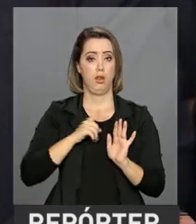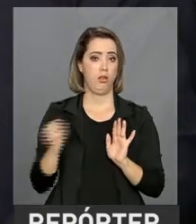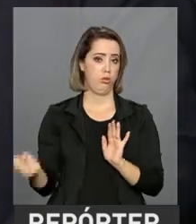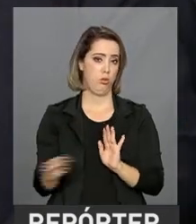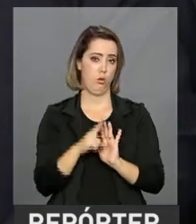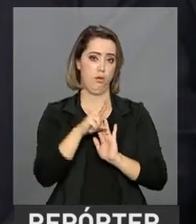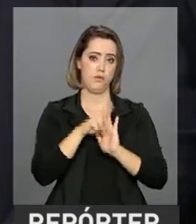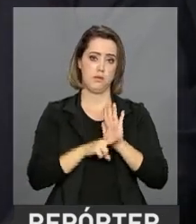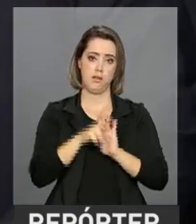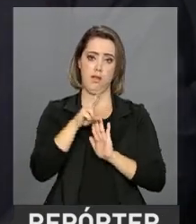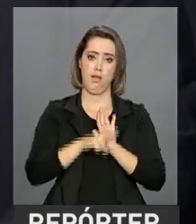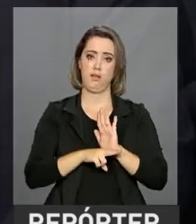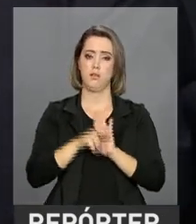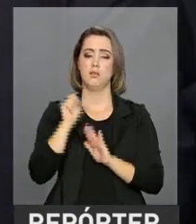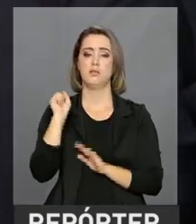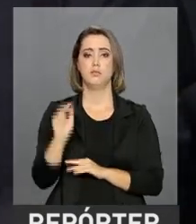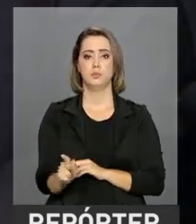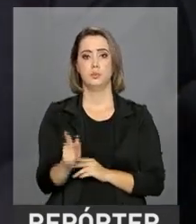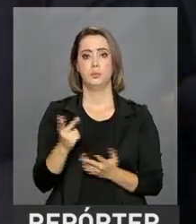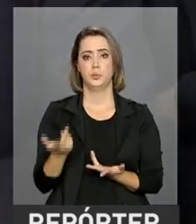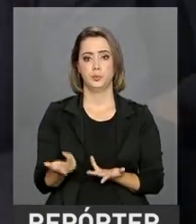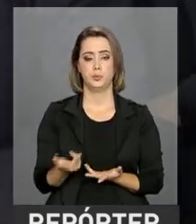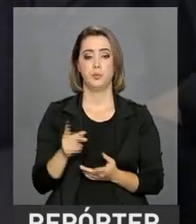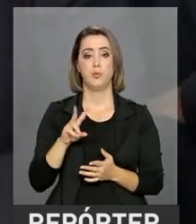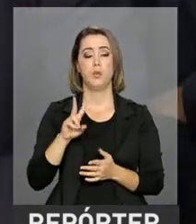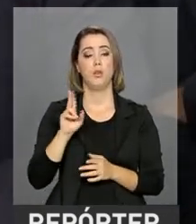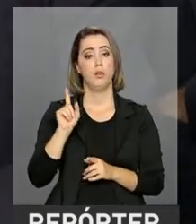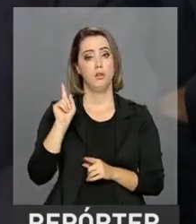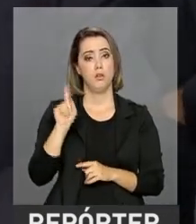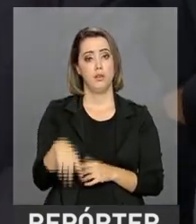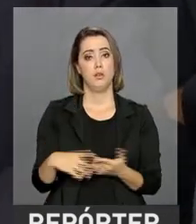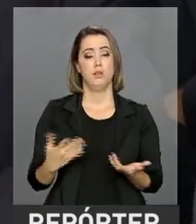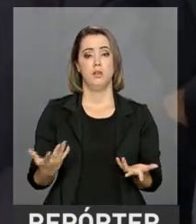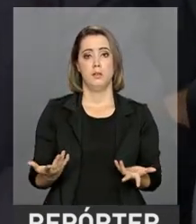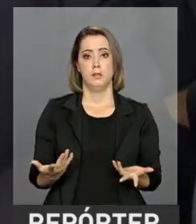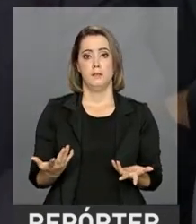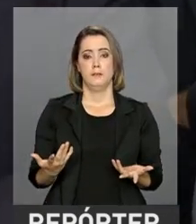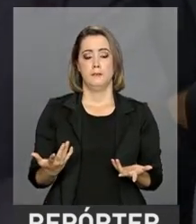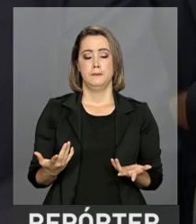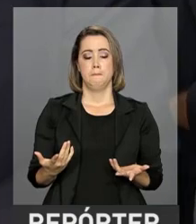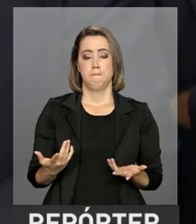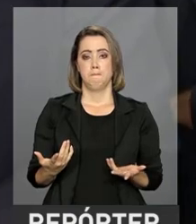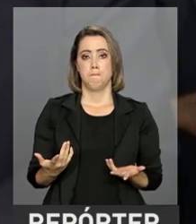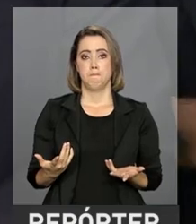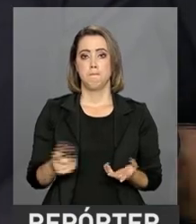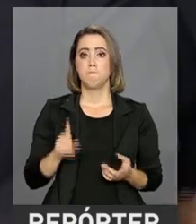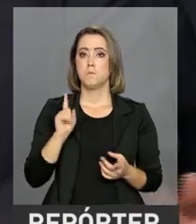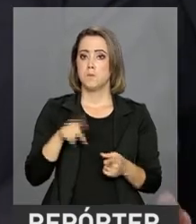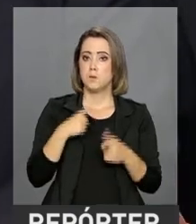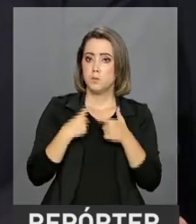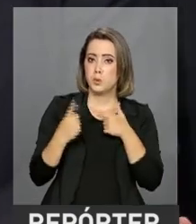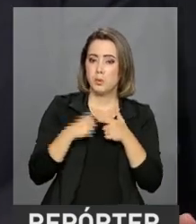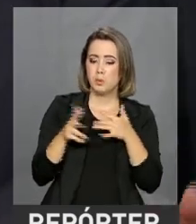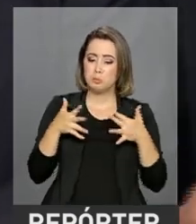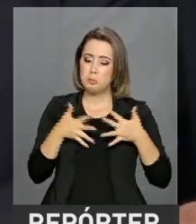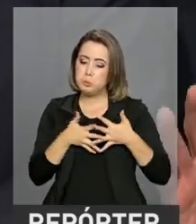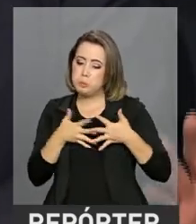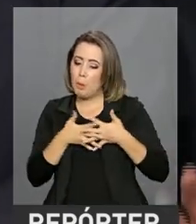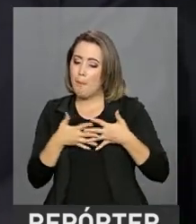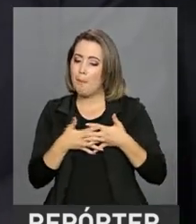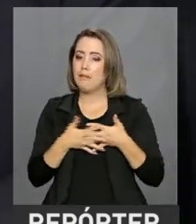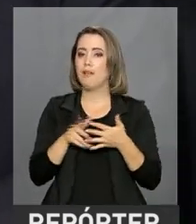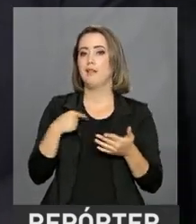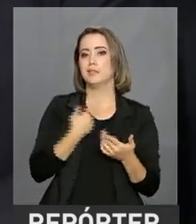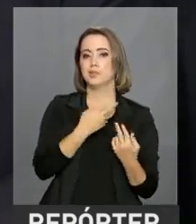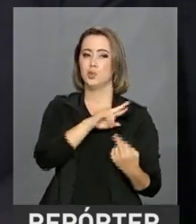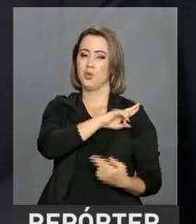reformulação previdenciária e seria digamos assim uma relativa à invasão de competência que nós não